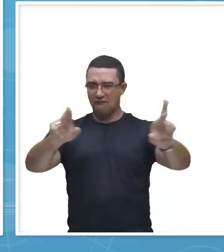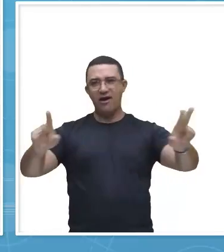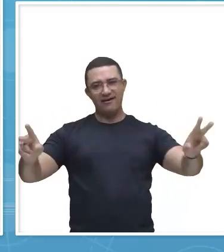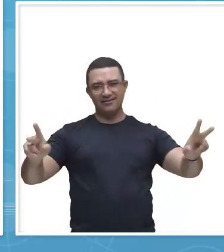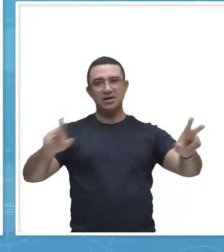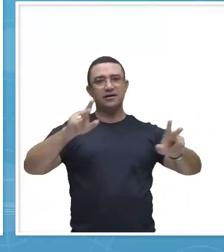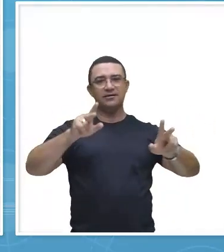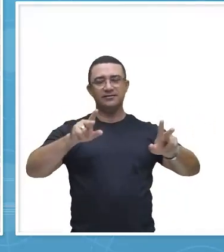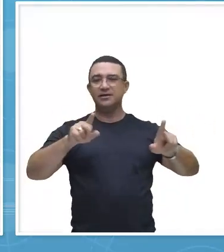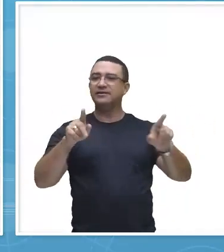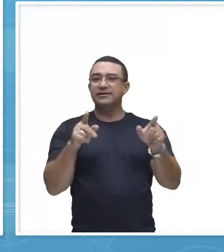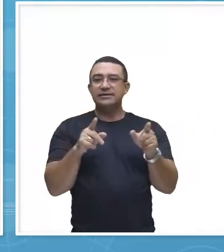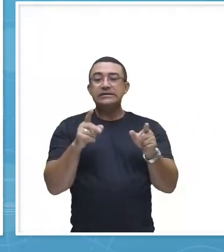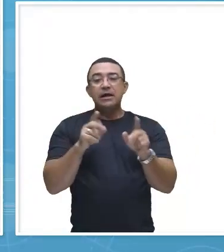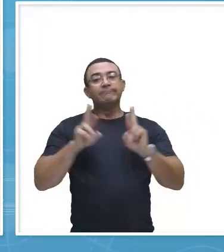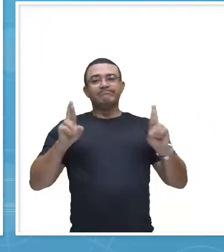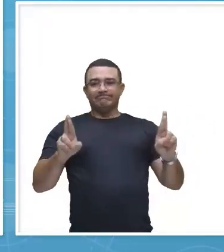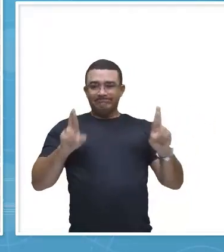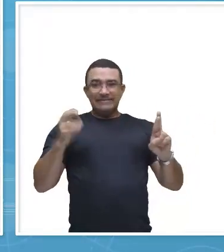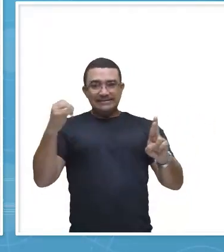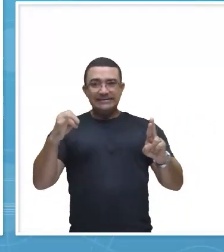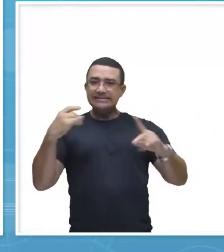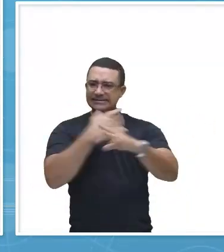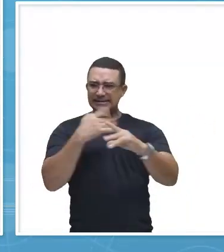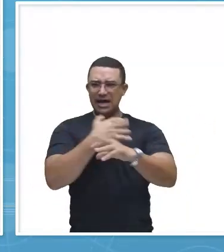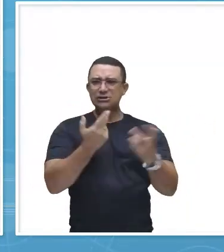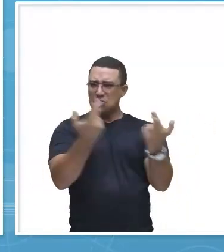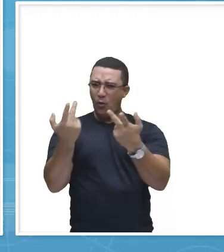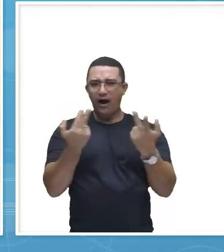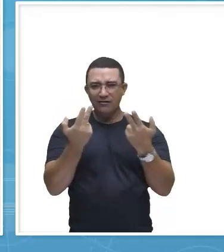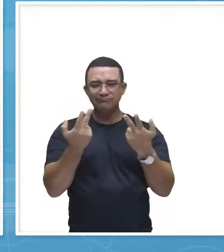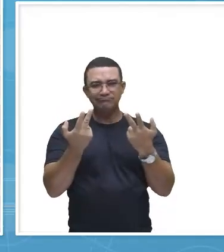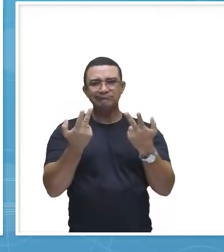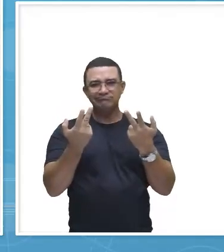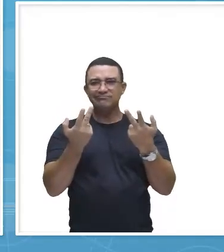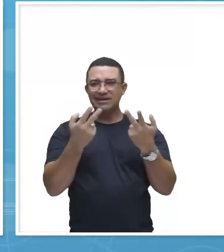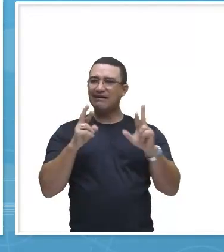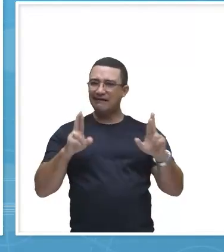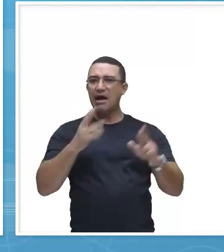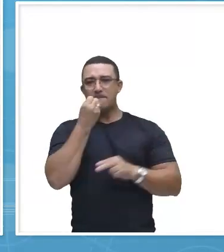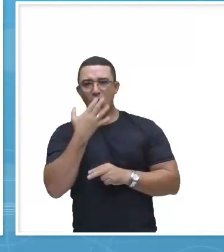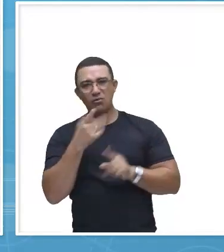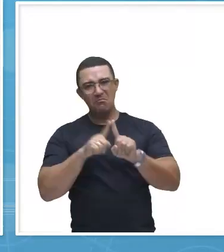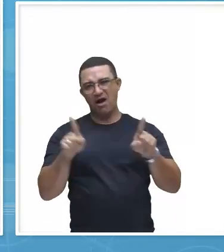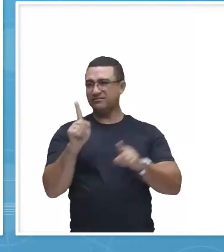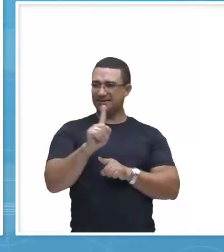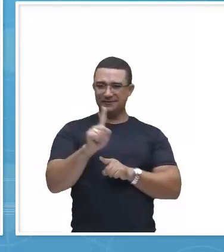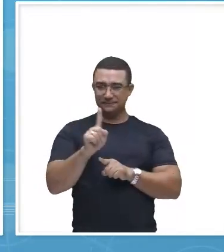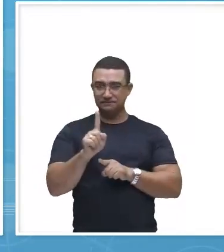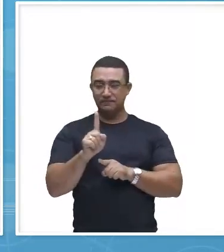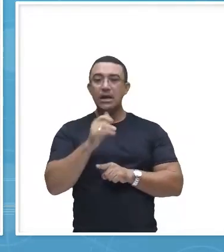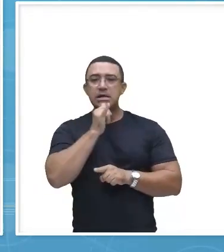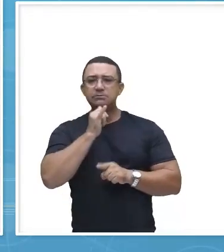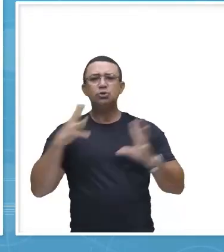se construísse dessa forma. Eu pergunto para você que está aí nos acompanhando em casa, que está na internet, por exemplo, todo